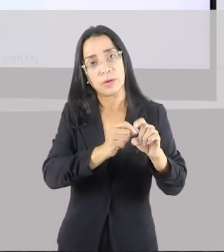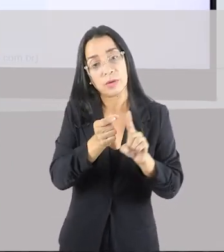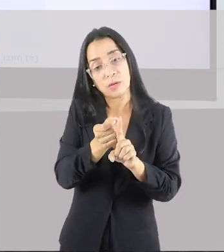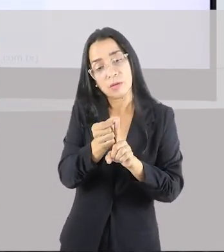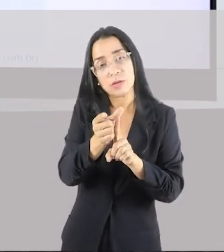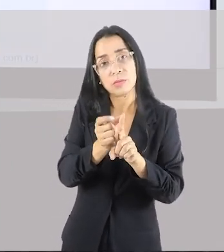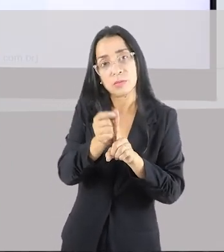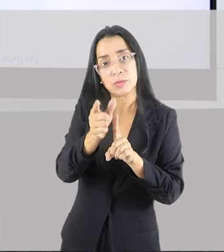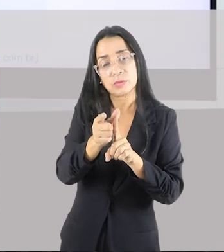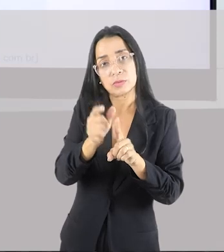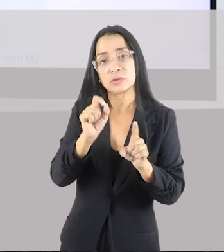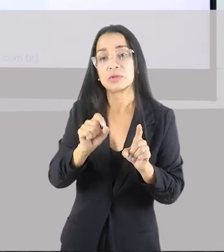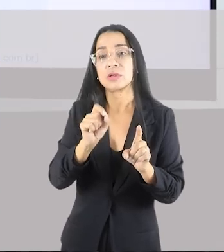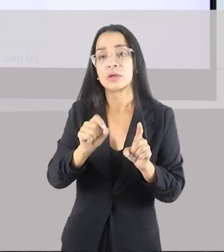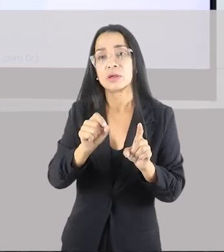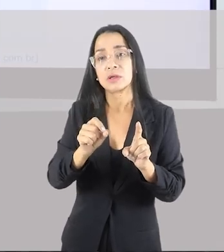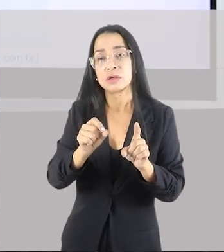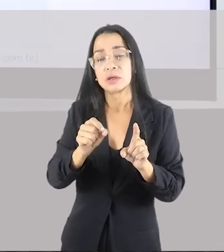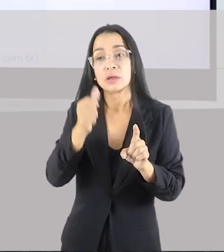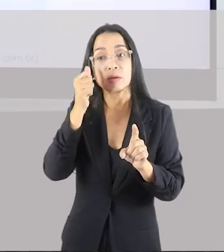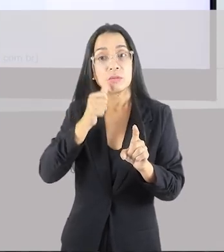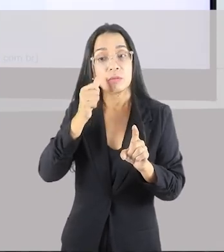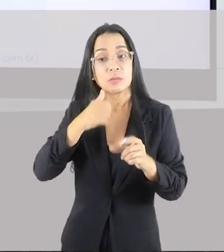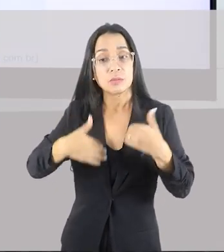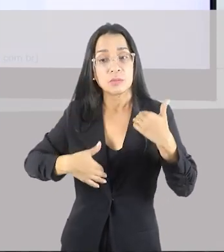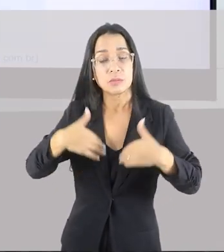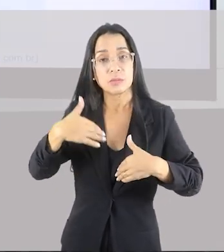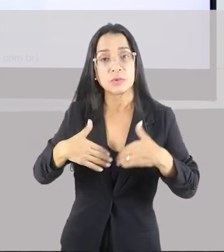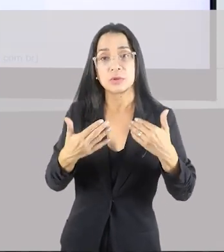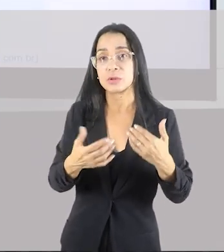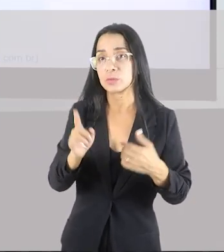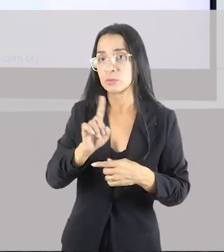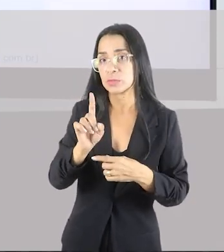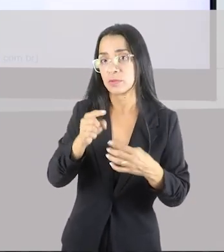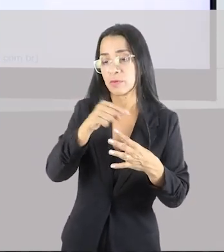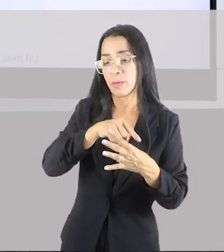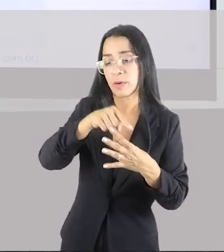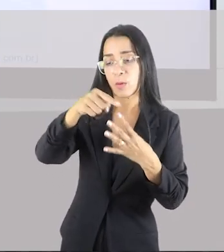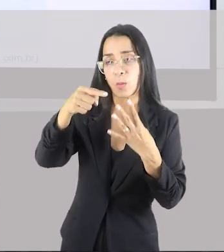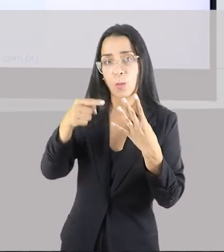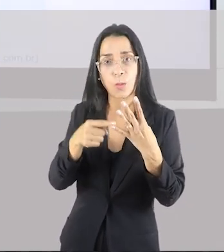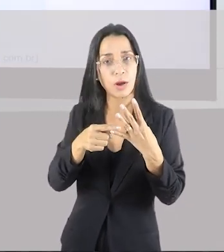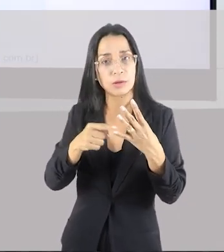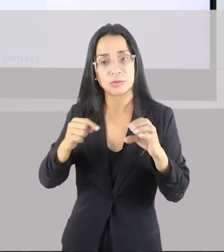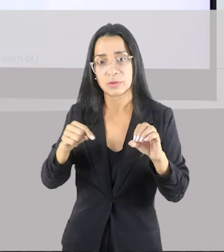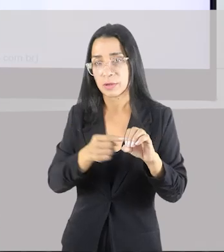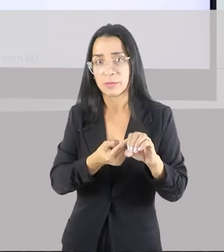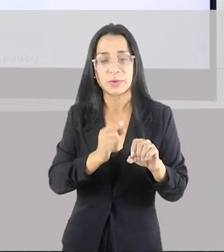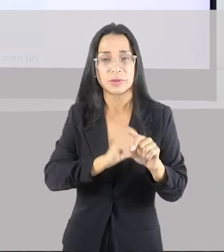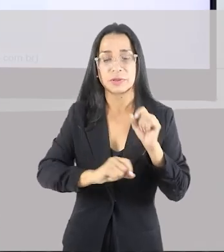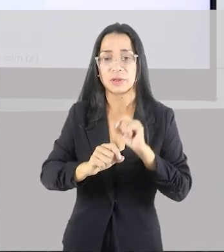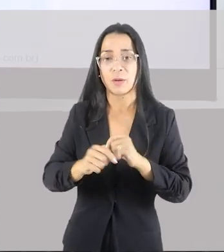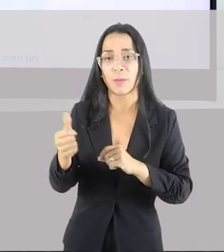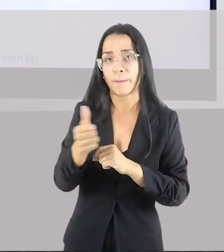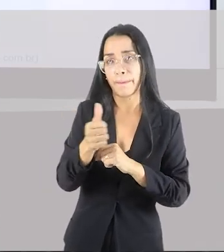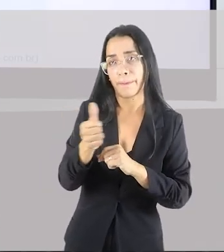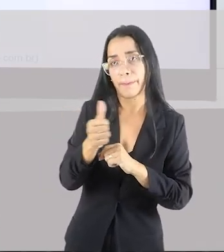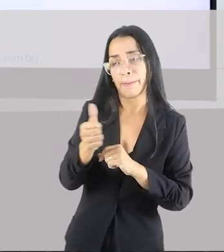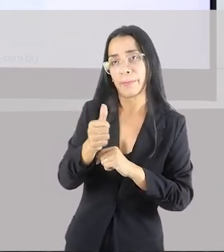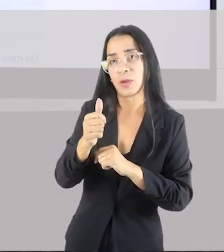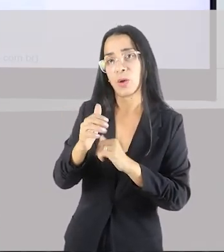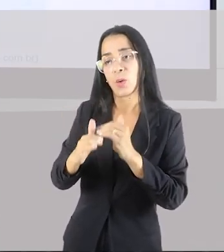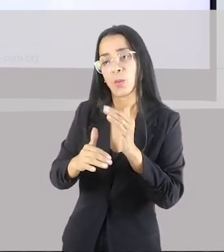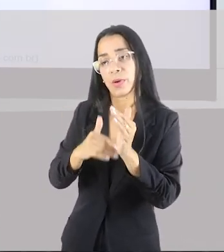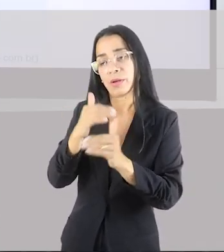do corpo feminino, a gente não forma 4 gametas. A gente prioriza o crescimento de